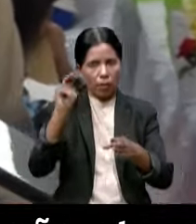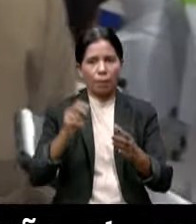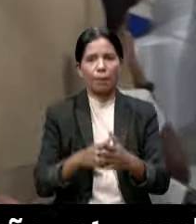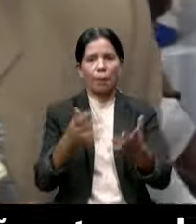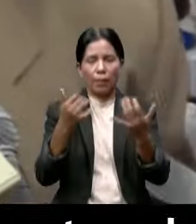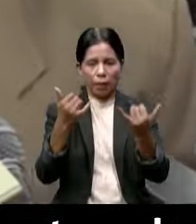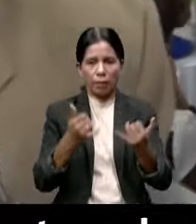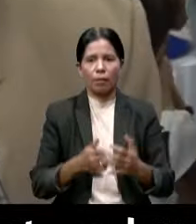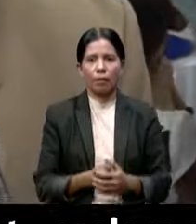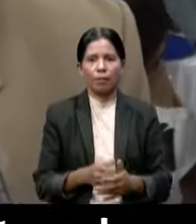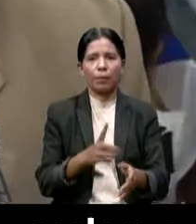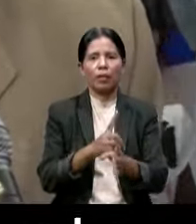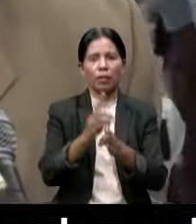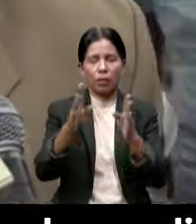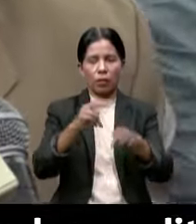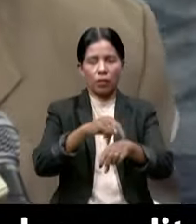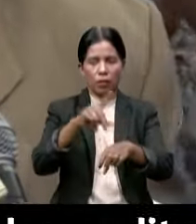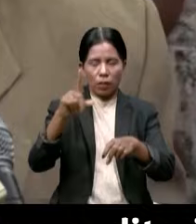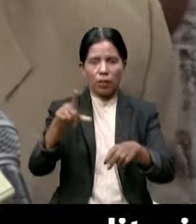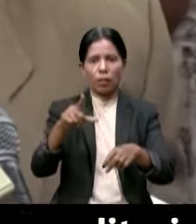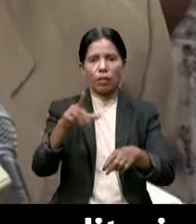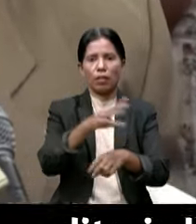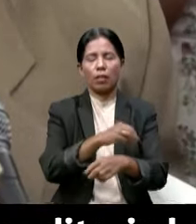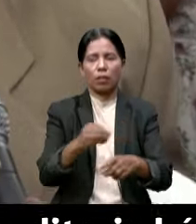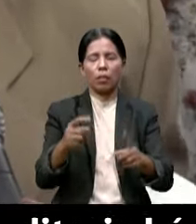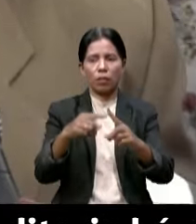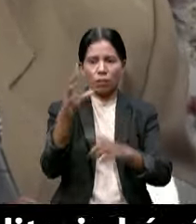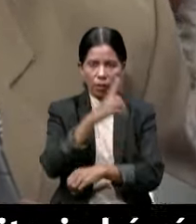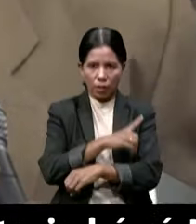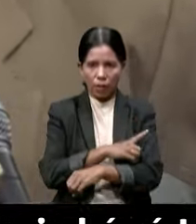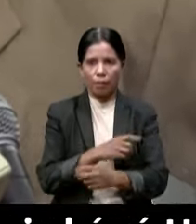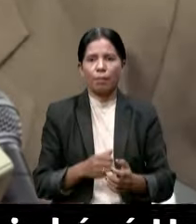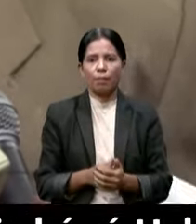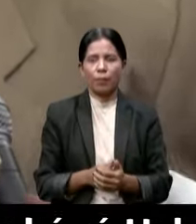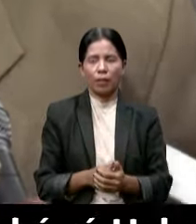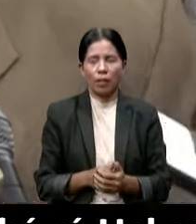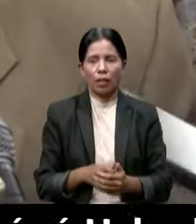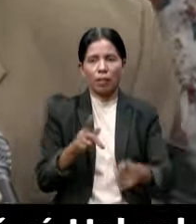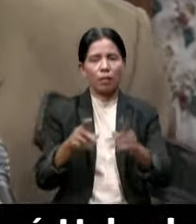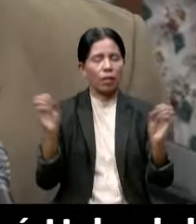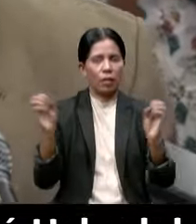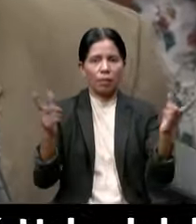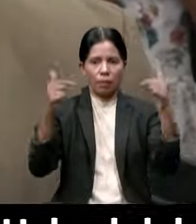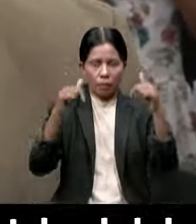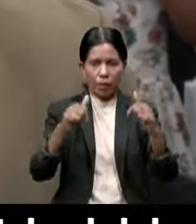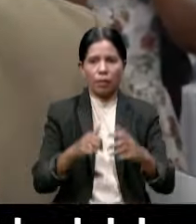Agora, diretor nacional da toxicologia, hoje, ocupante não é a mãe.